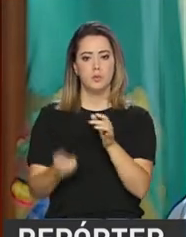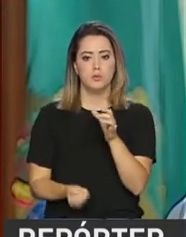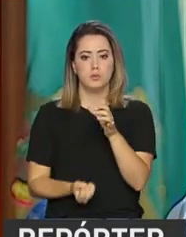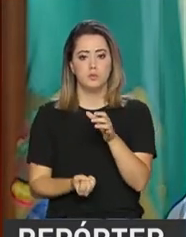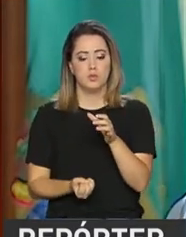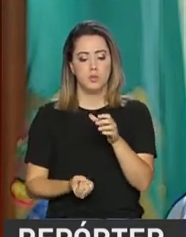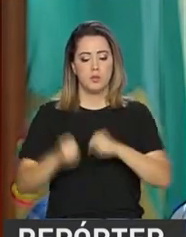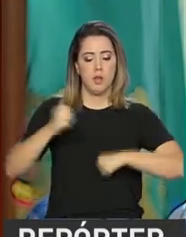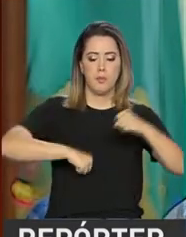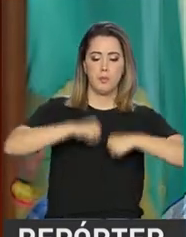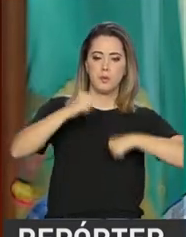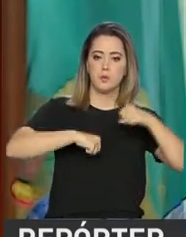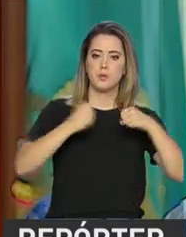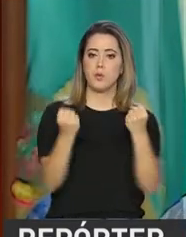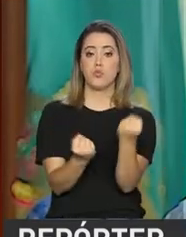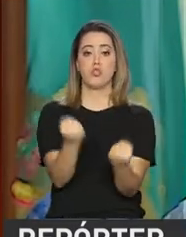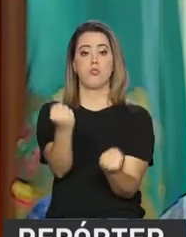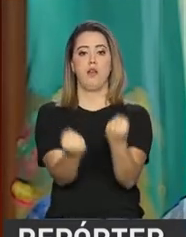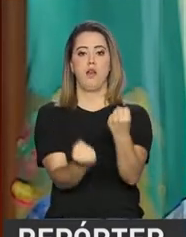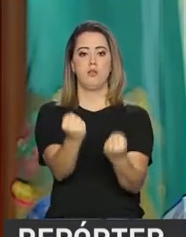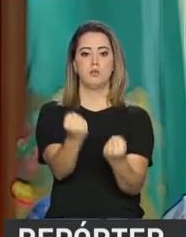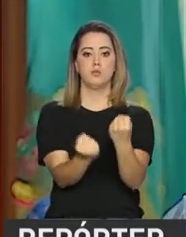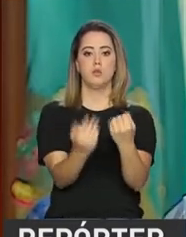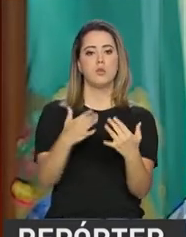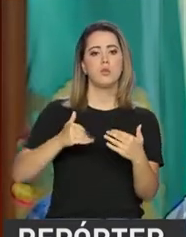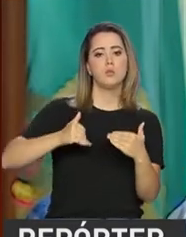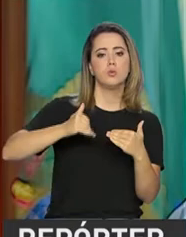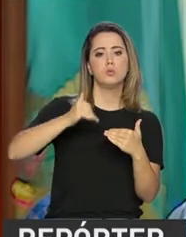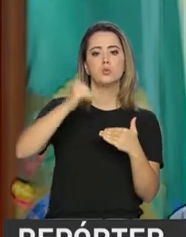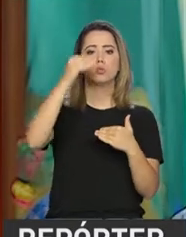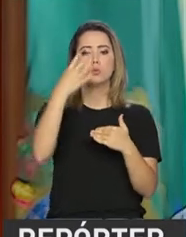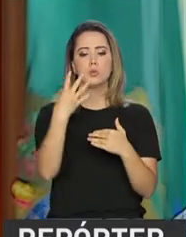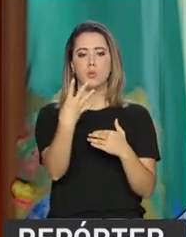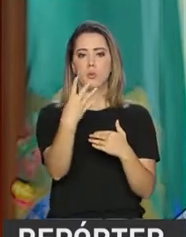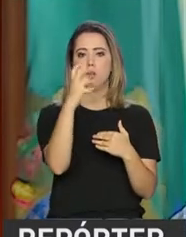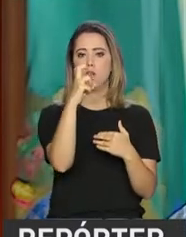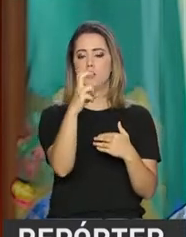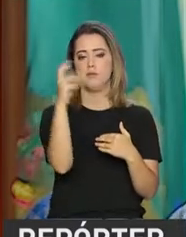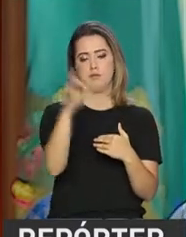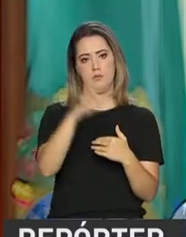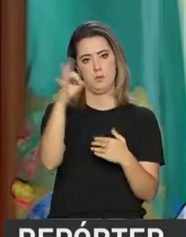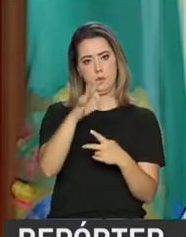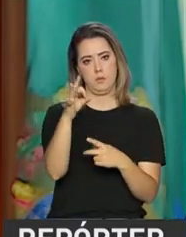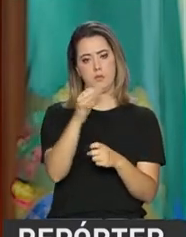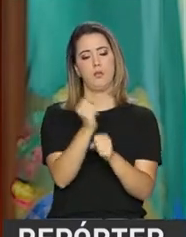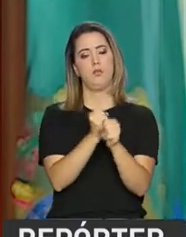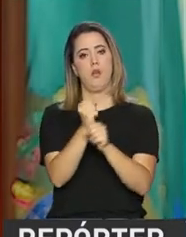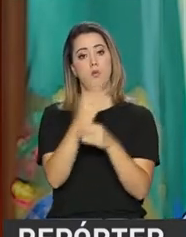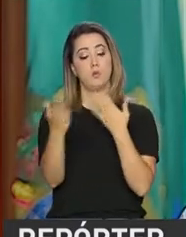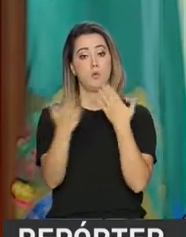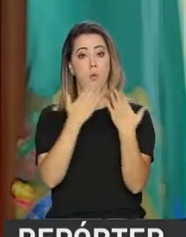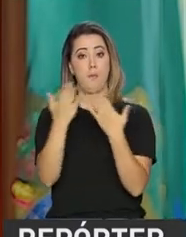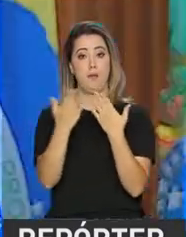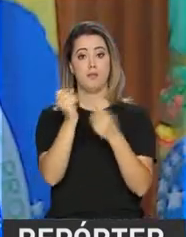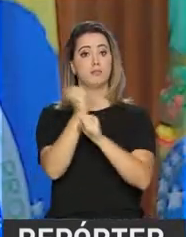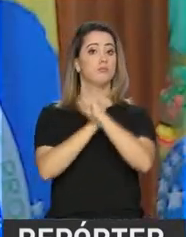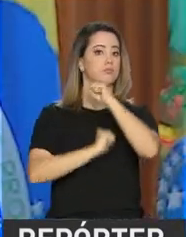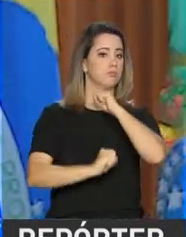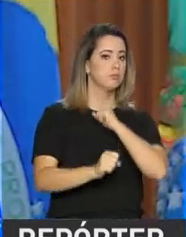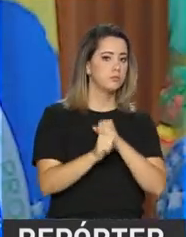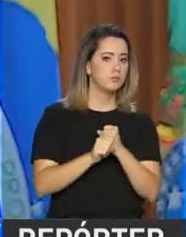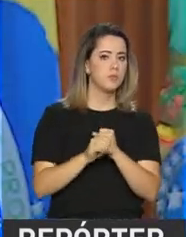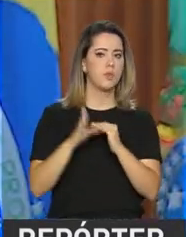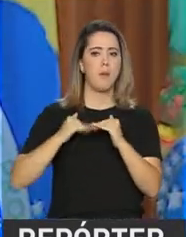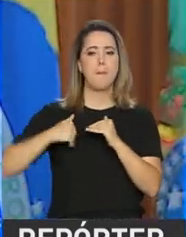no brasil que subiu 45 por cento em agosto na comparação com o mesmo mês do ano passado o aumento